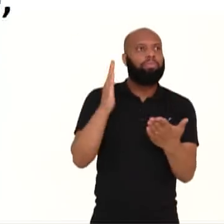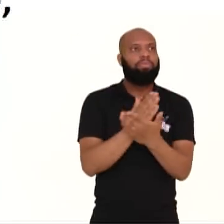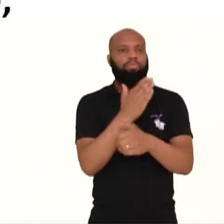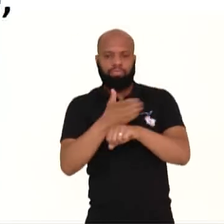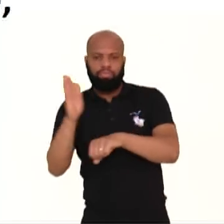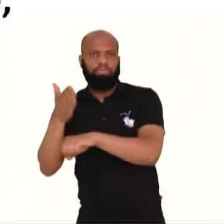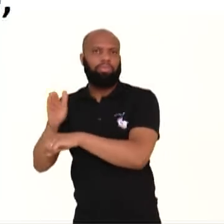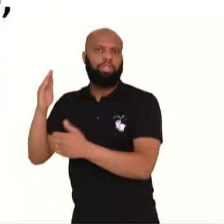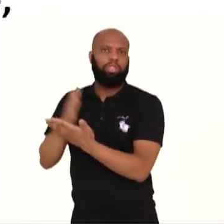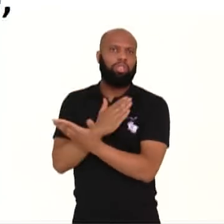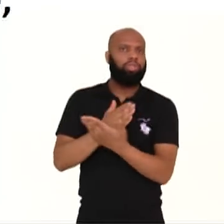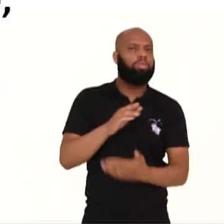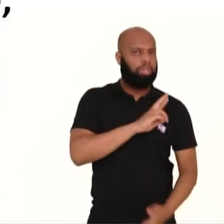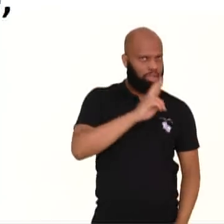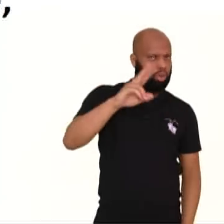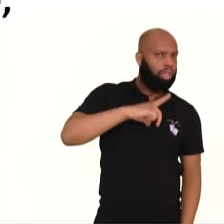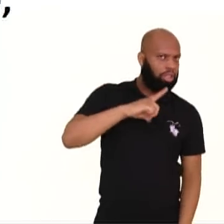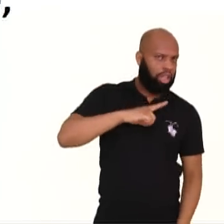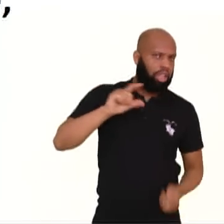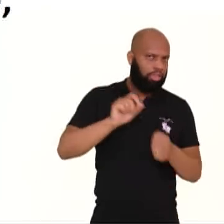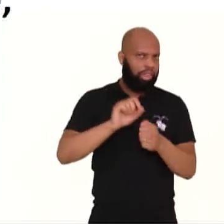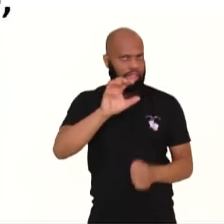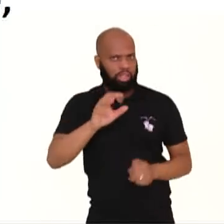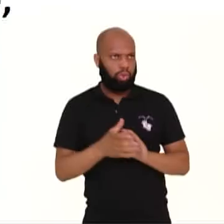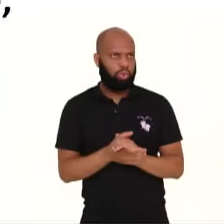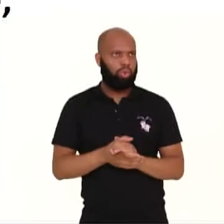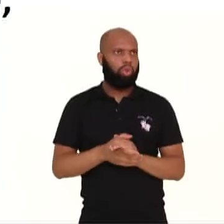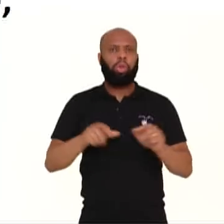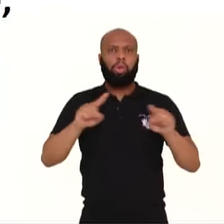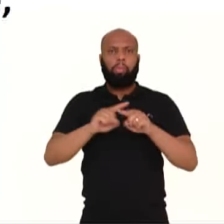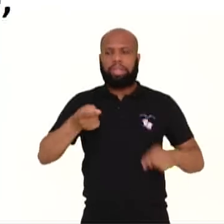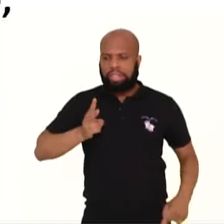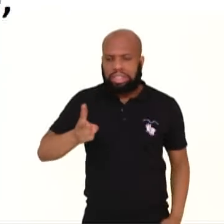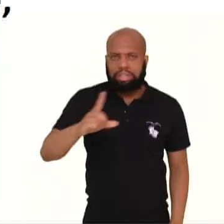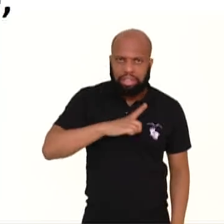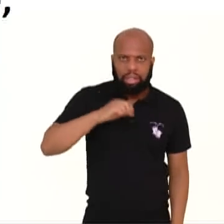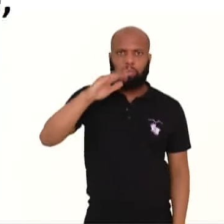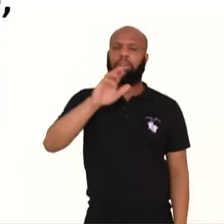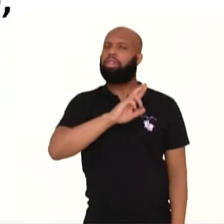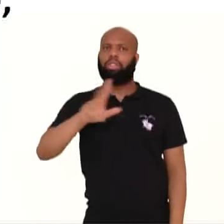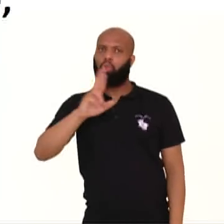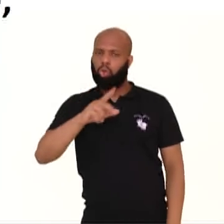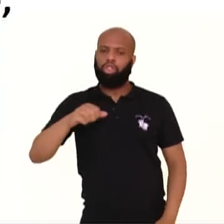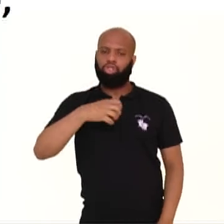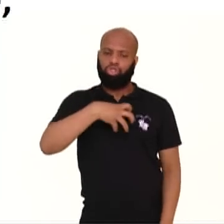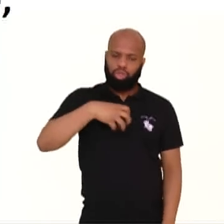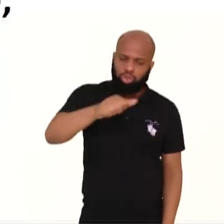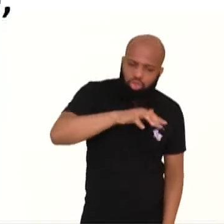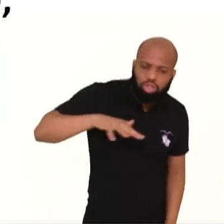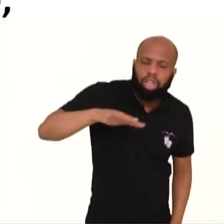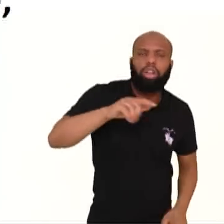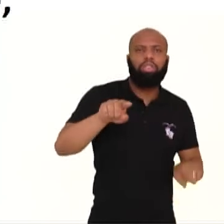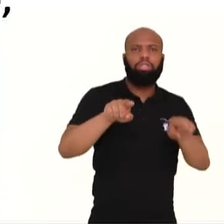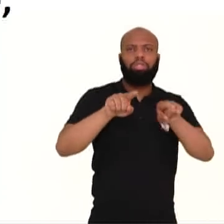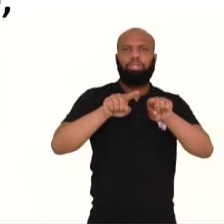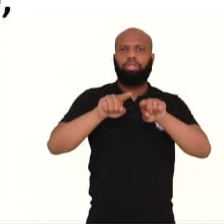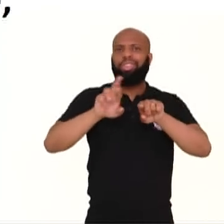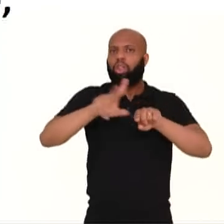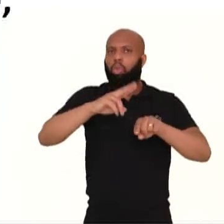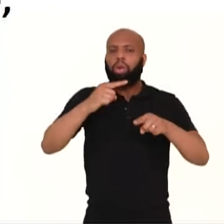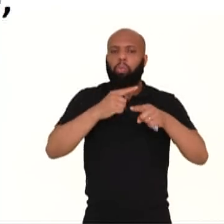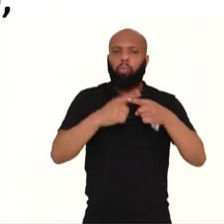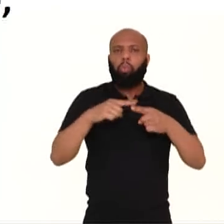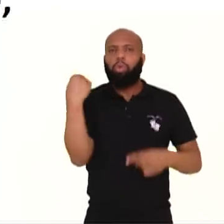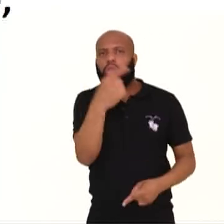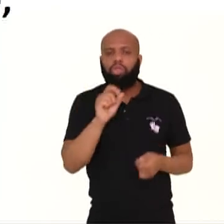práticas religiosas, em algumas religiões, em alguns locais. Não é o comum, entende? Não é o geral. Por quê? Porque nós temos a